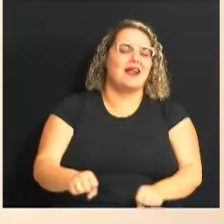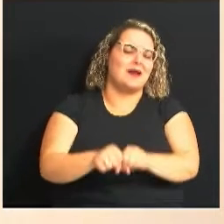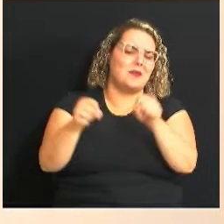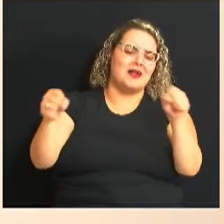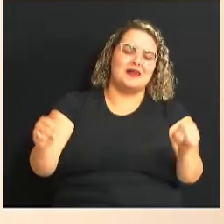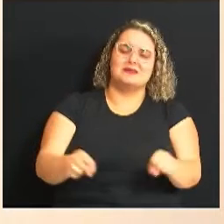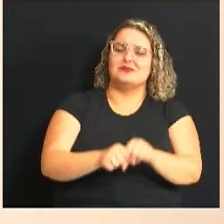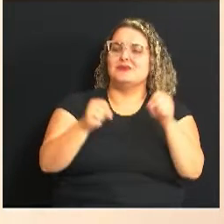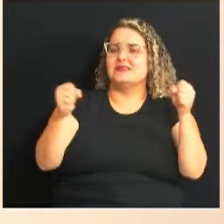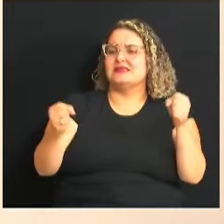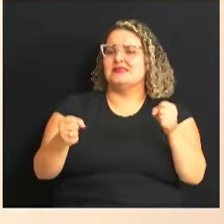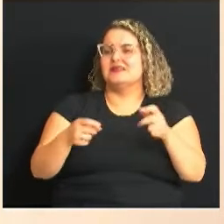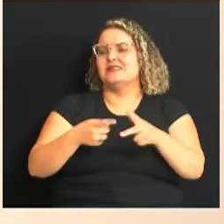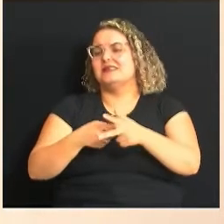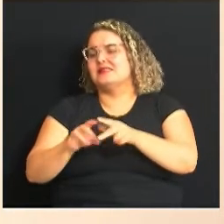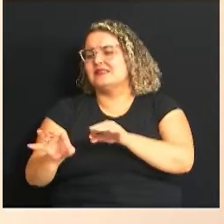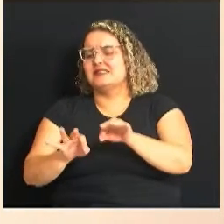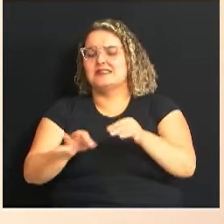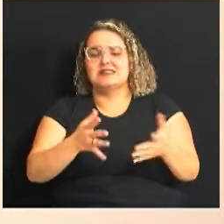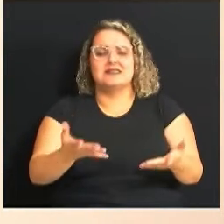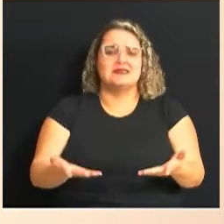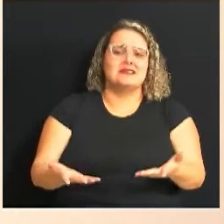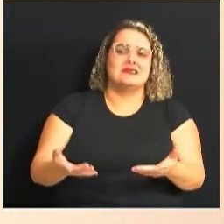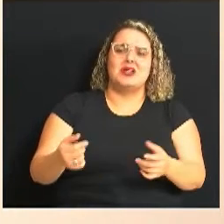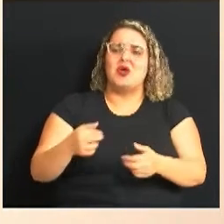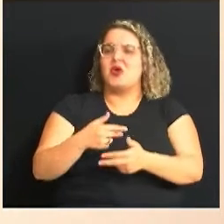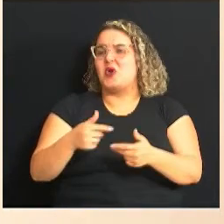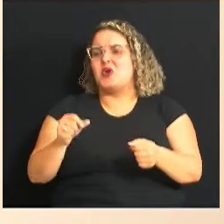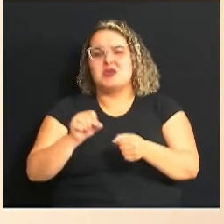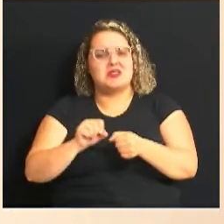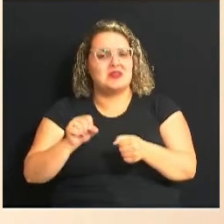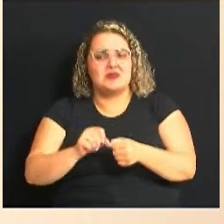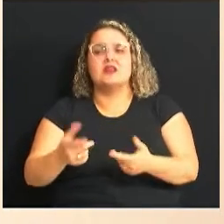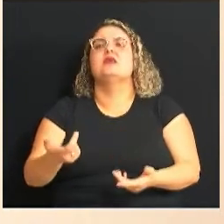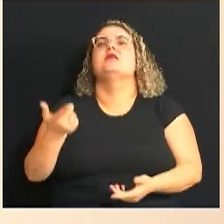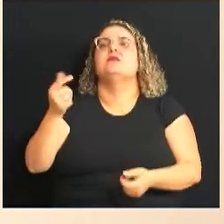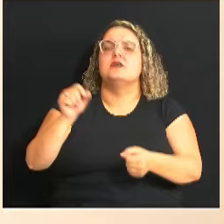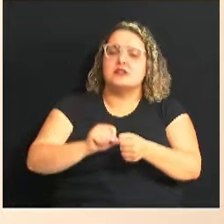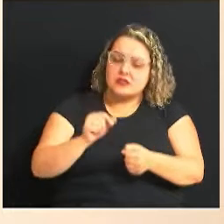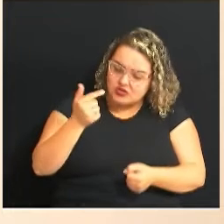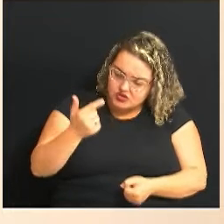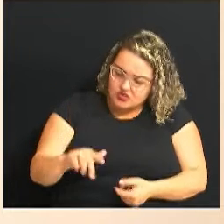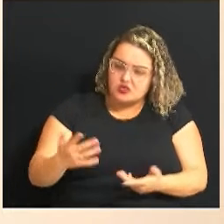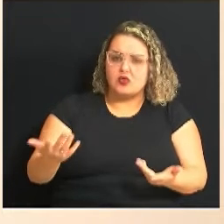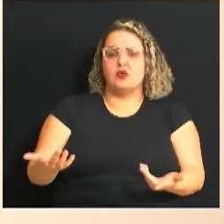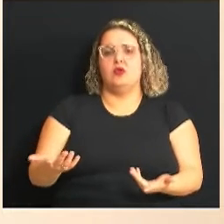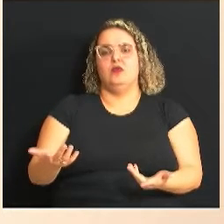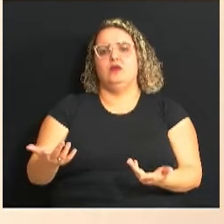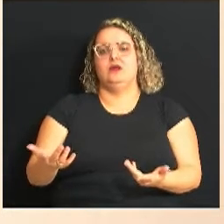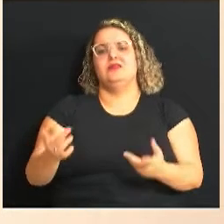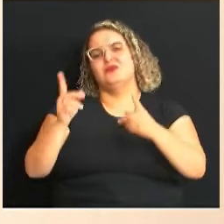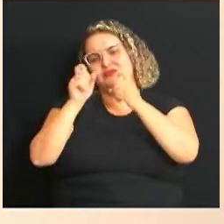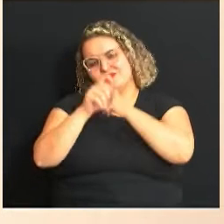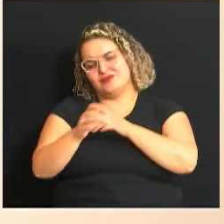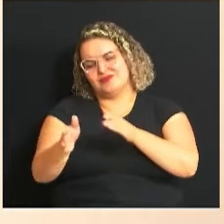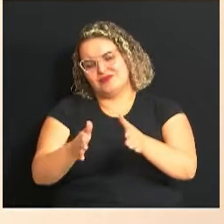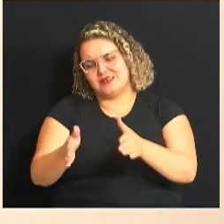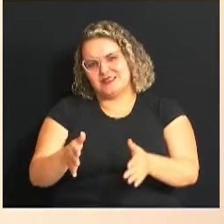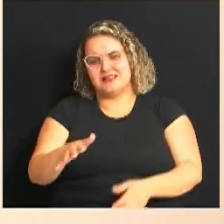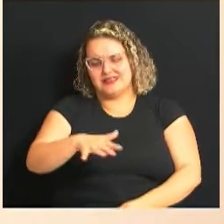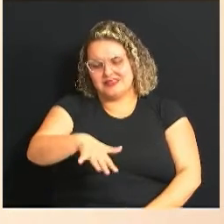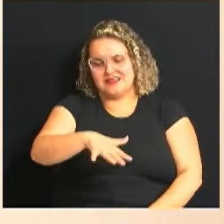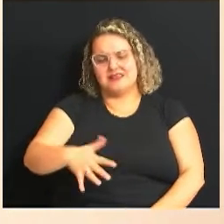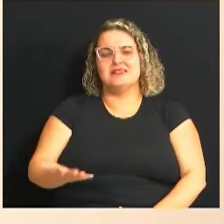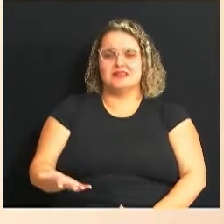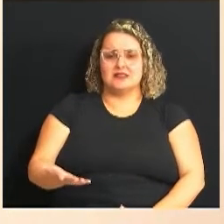arrumando alguma coisa que não foi feito, eles estão refazendo, então está um pouco complicado aquele trecho. Então eu fiz esse requerimento